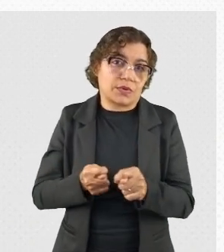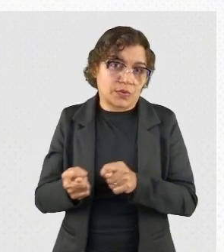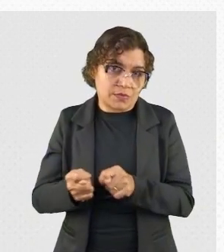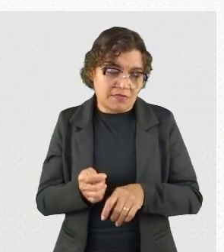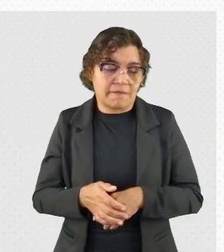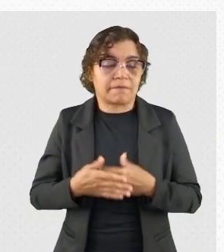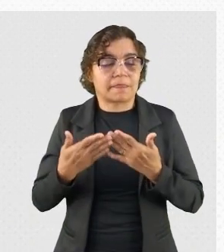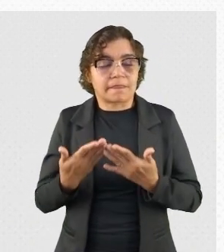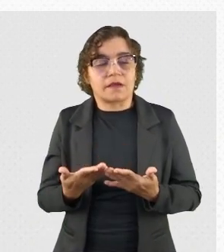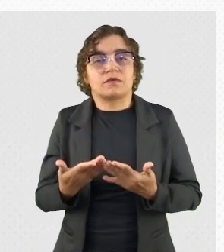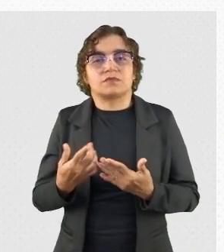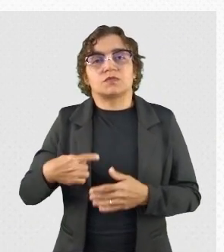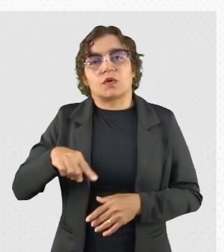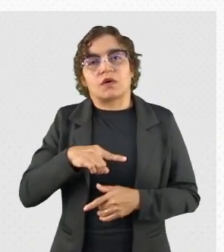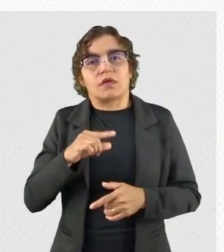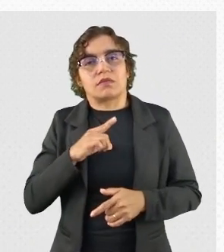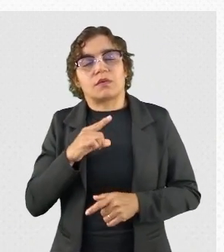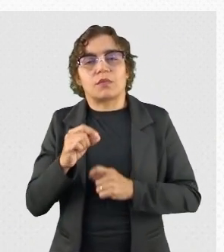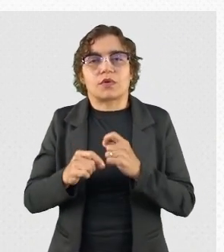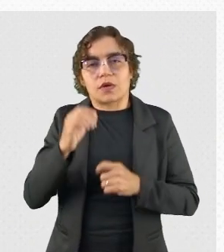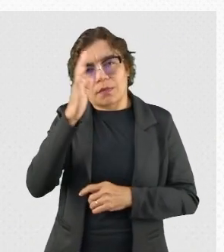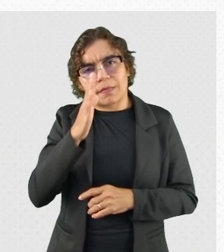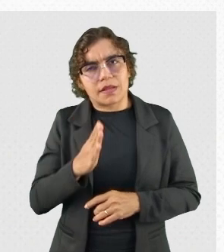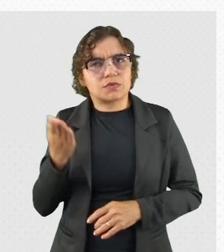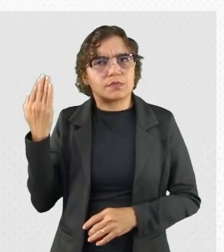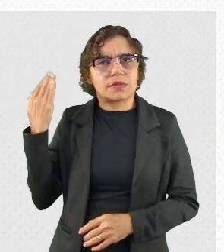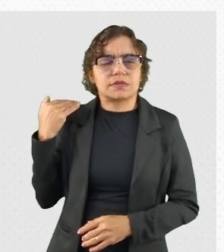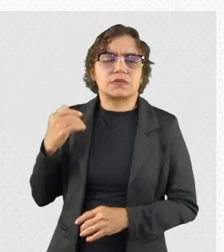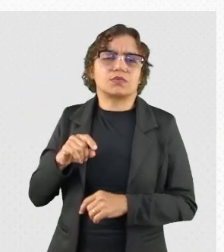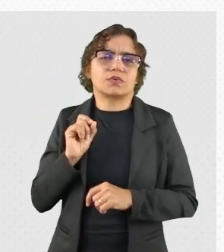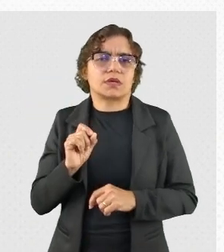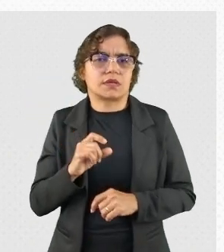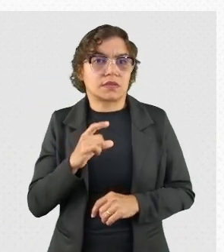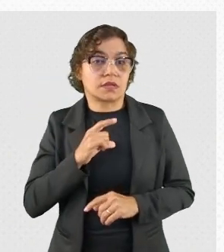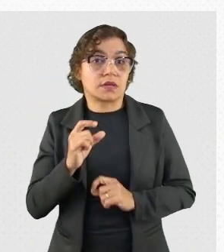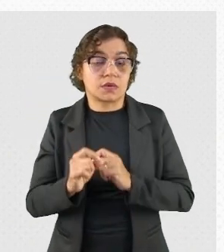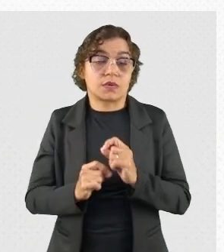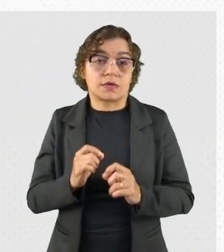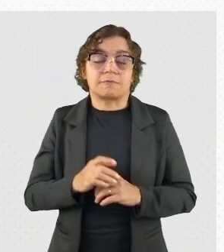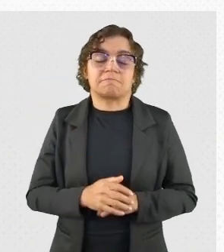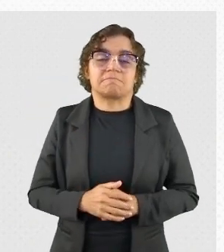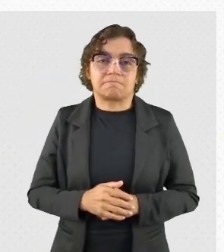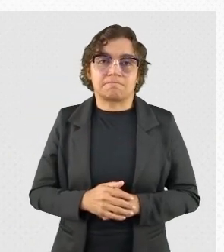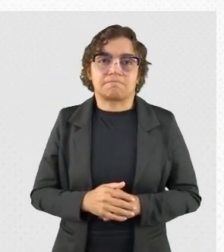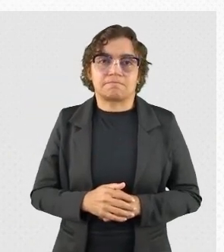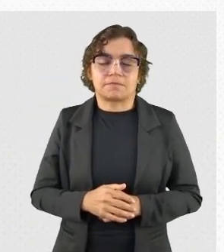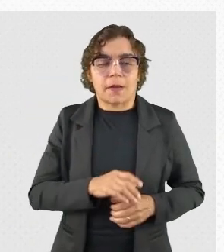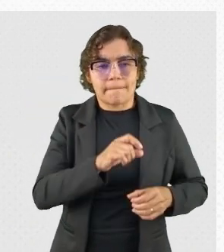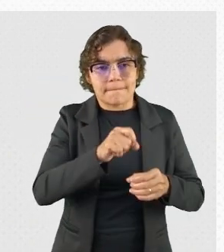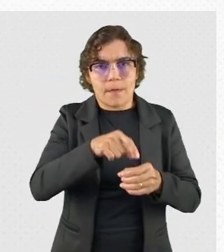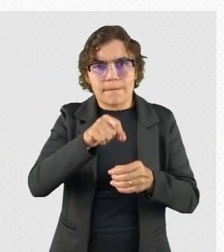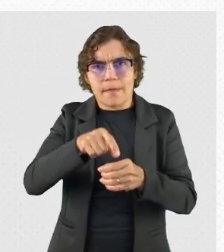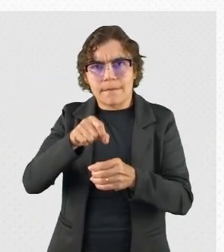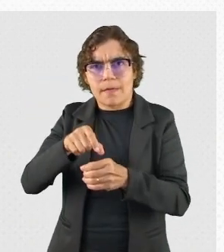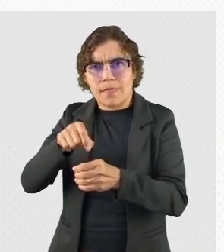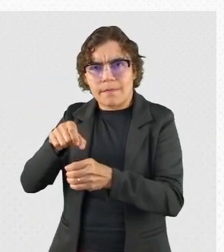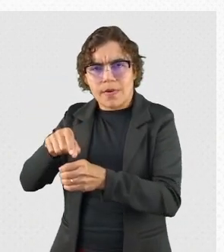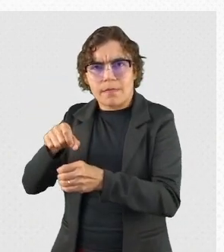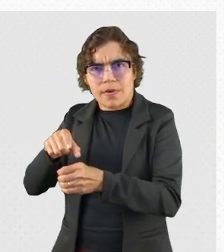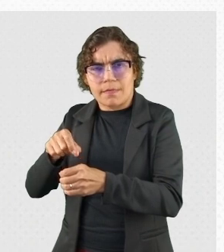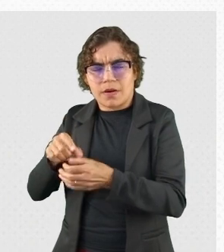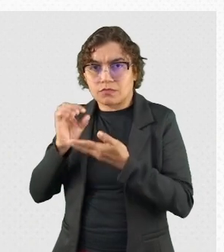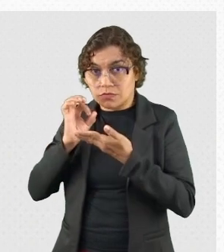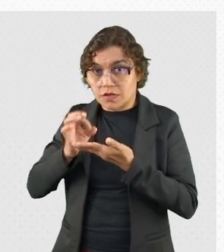aí, o que nós temos aqui no Brasil naquele momento? Você tem uma grande produção de café no